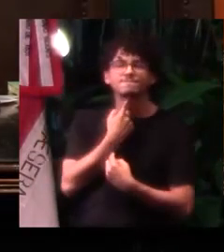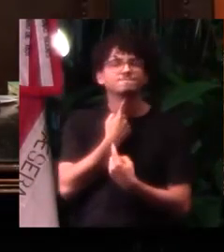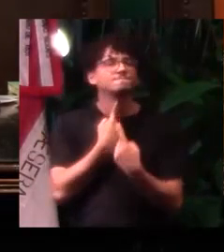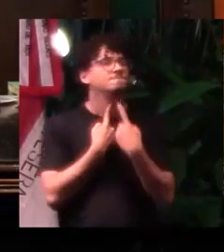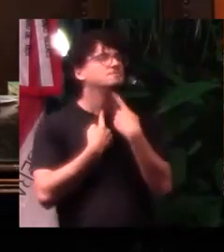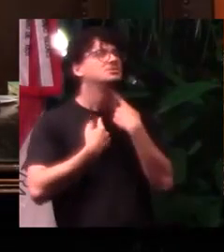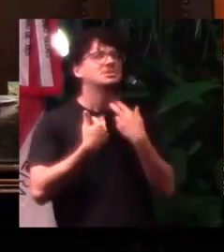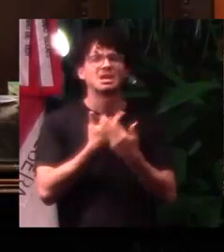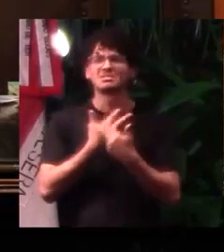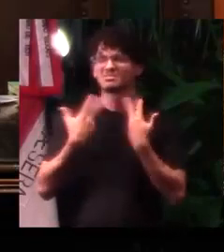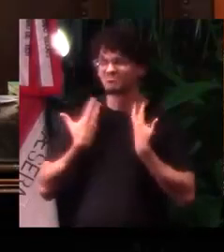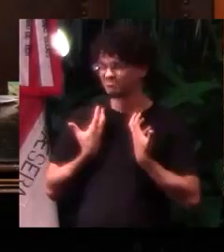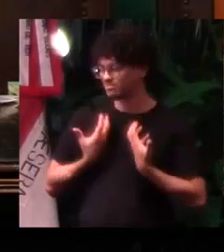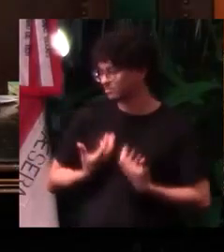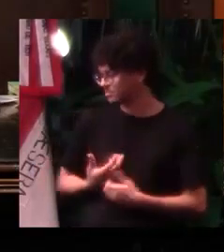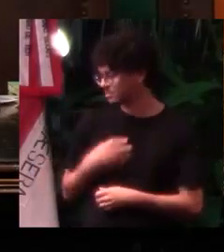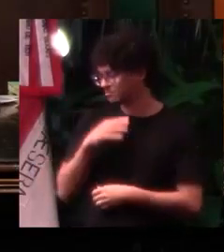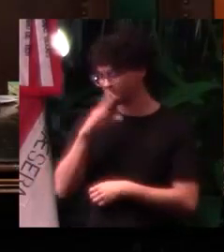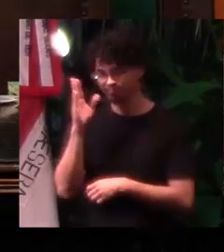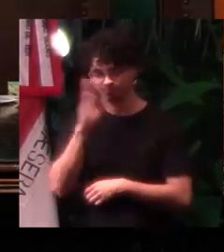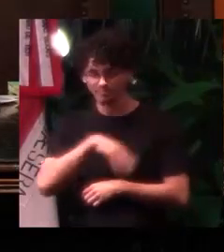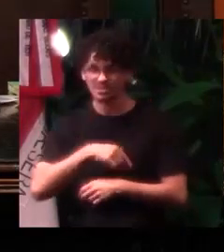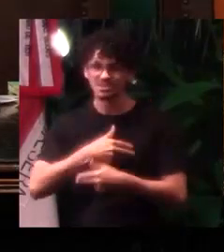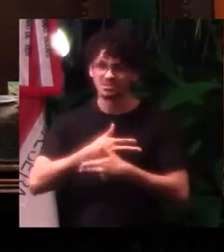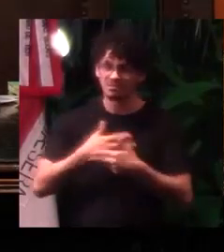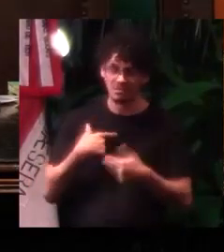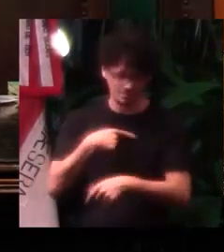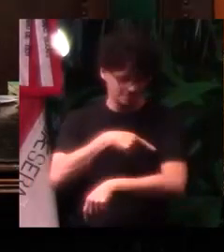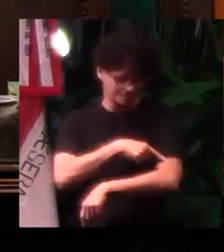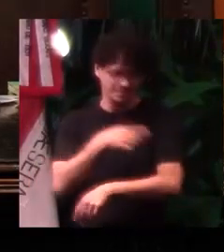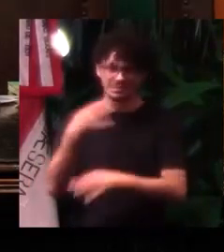baixo, cansaços, perrenguice, reumatismo.